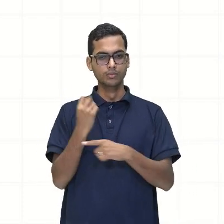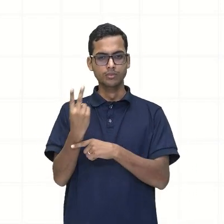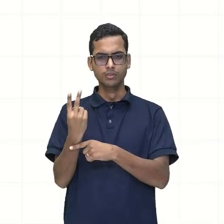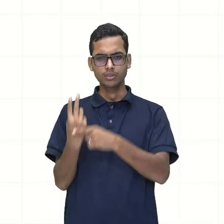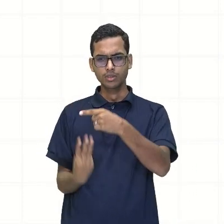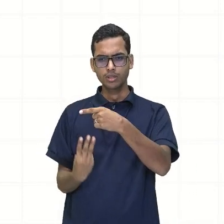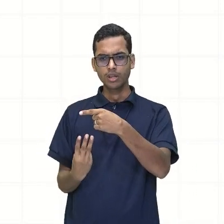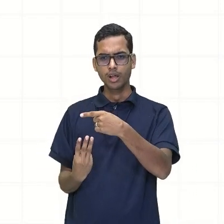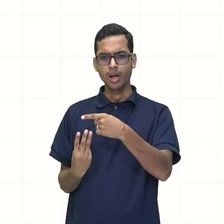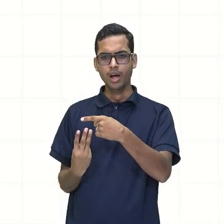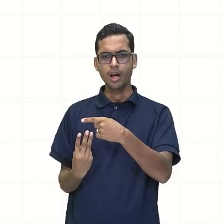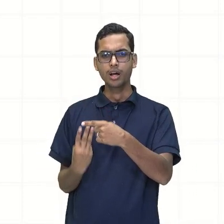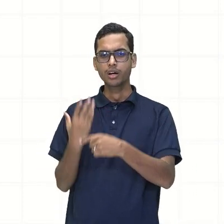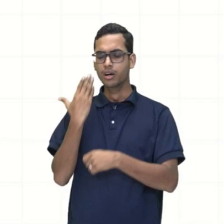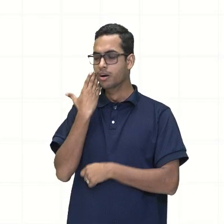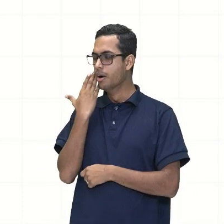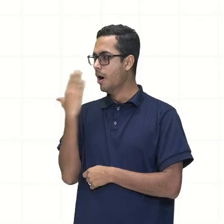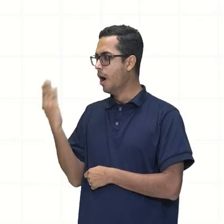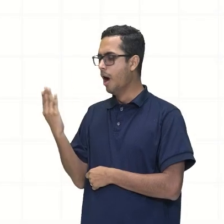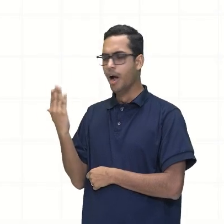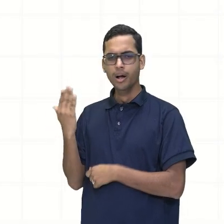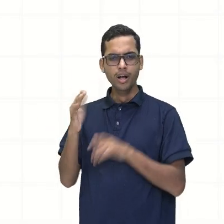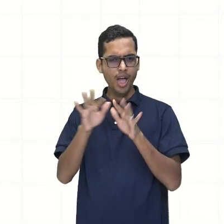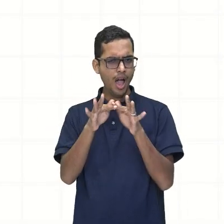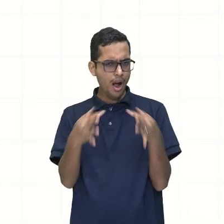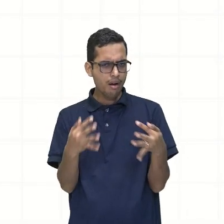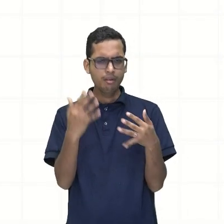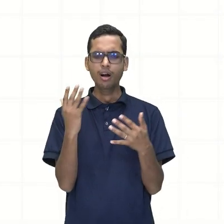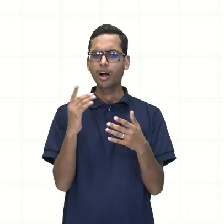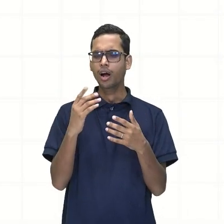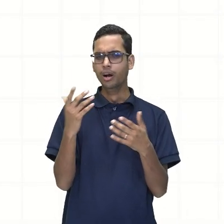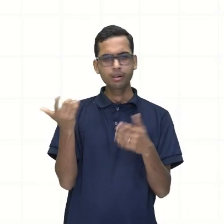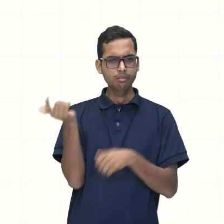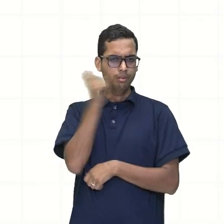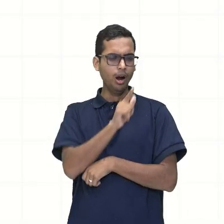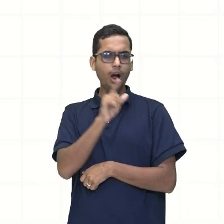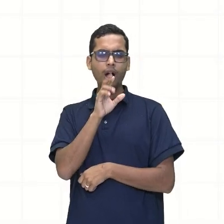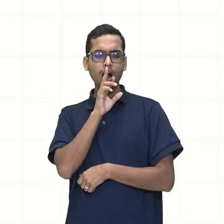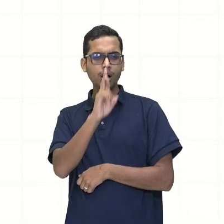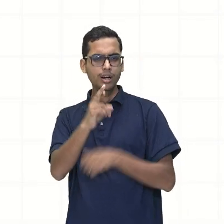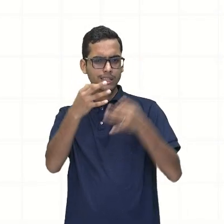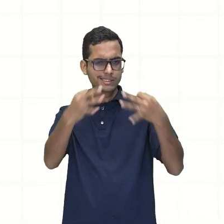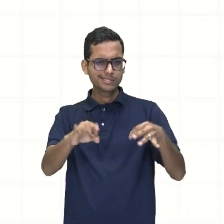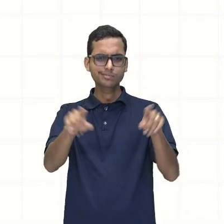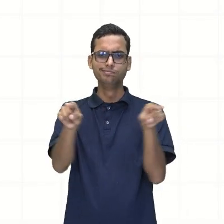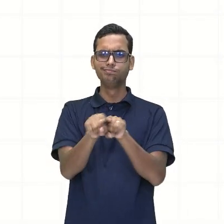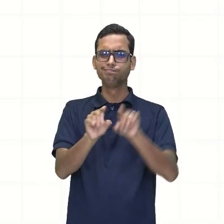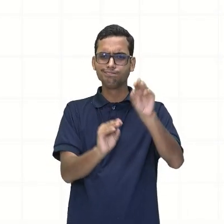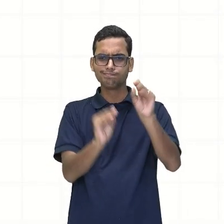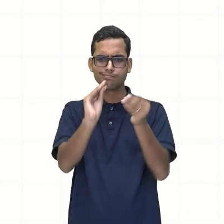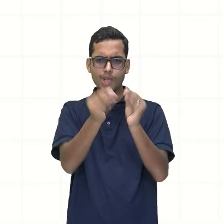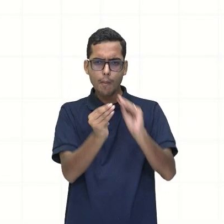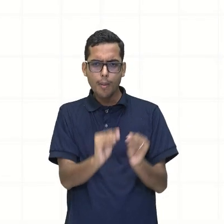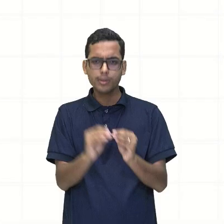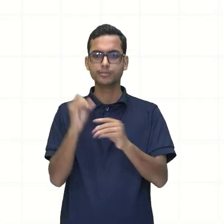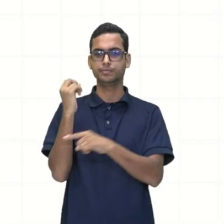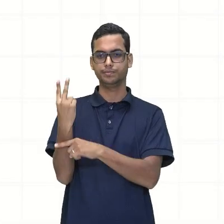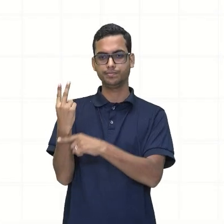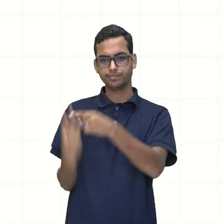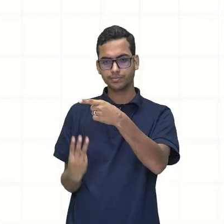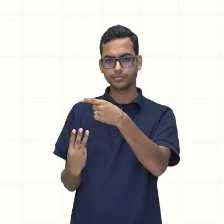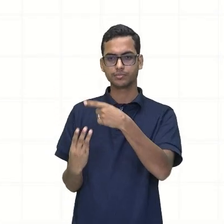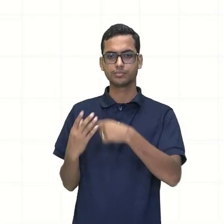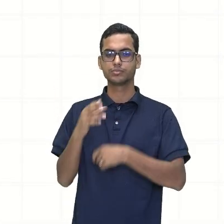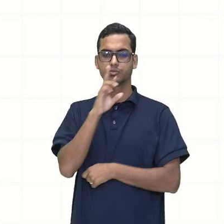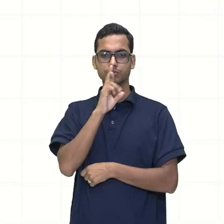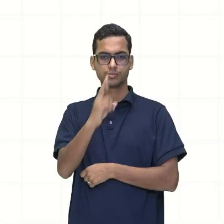essa fração aqui não dá mais para simplificar, então essa é a resposta. Ele montou um total de 2/3, né? A